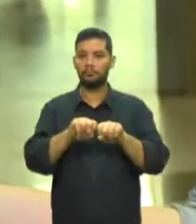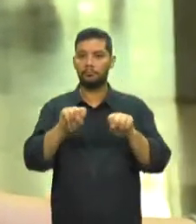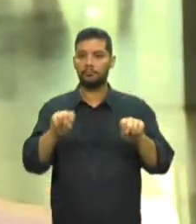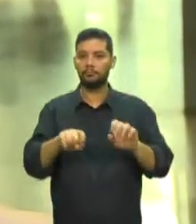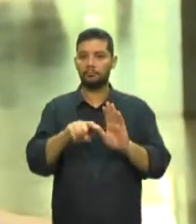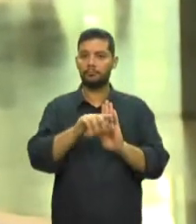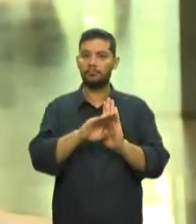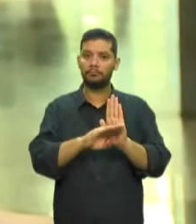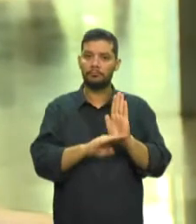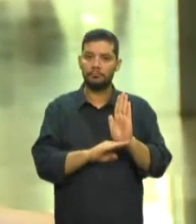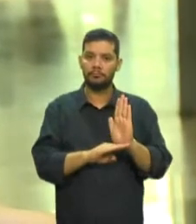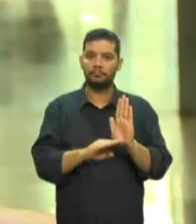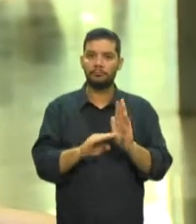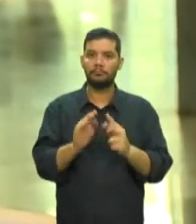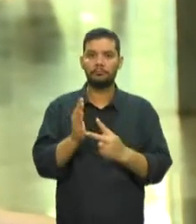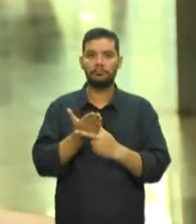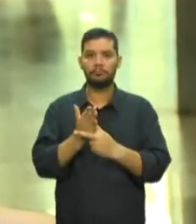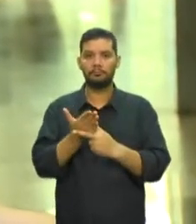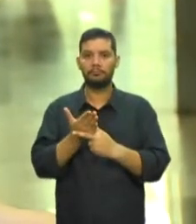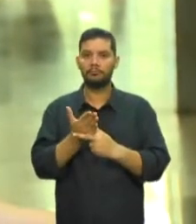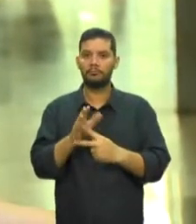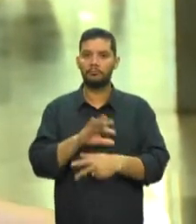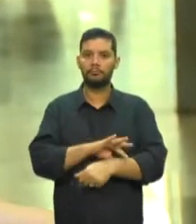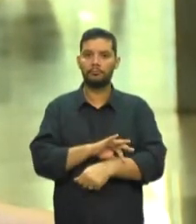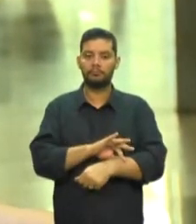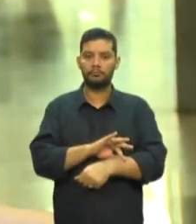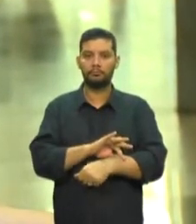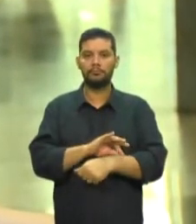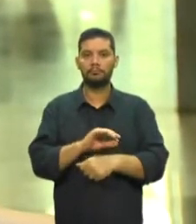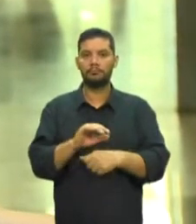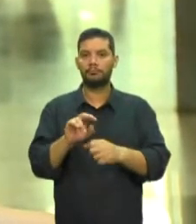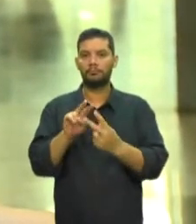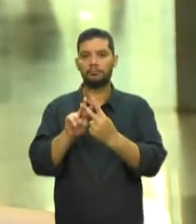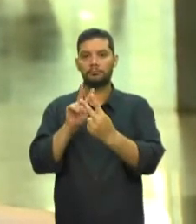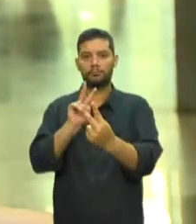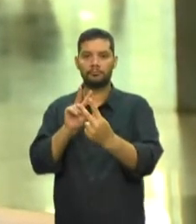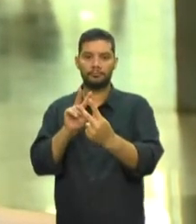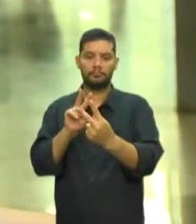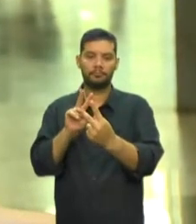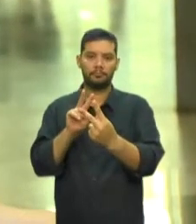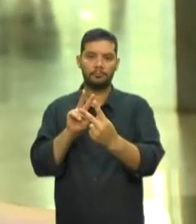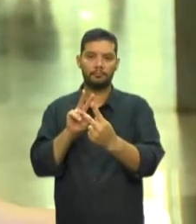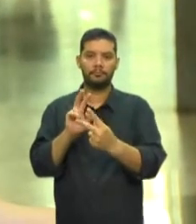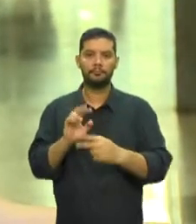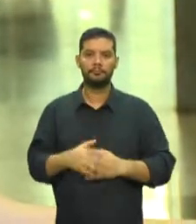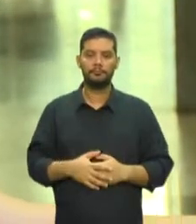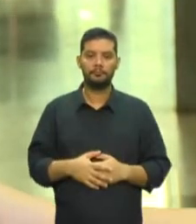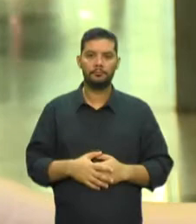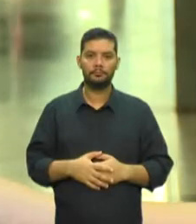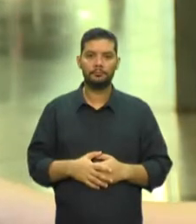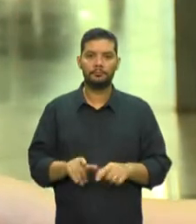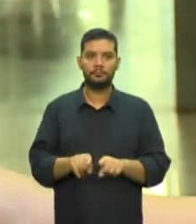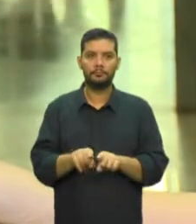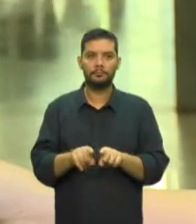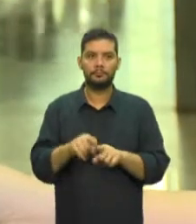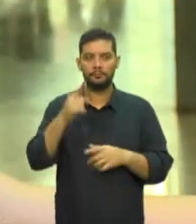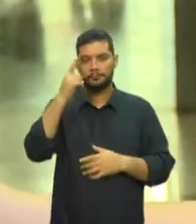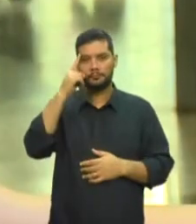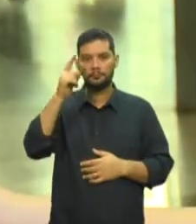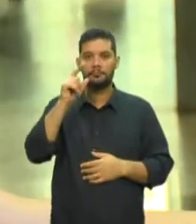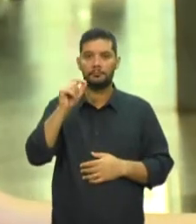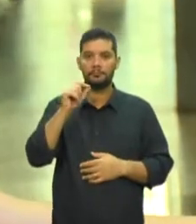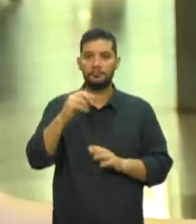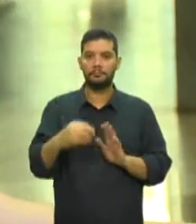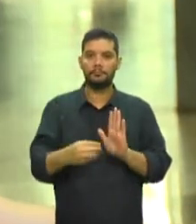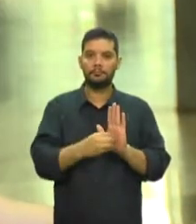tem um formato híbrido, nós tanto oferecemos cursos presenciais como cursos online, e a ideia é de colocar à disposição